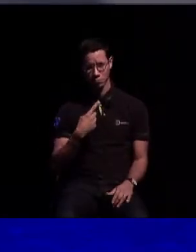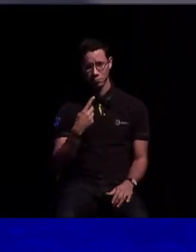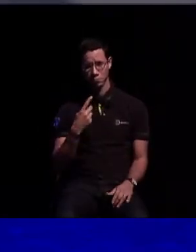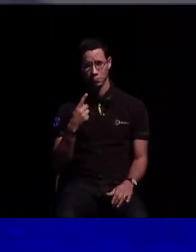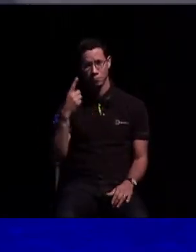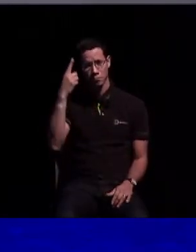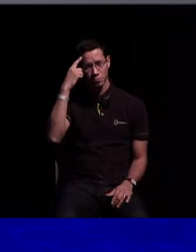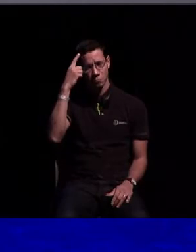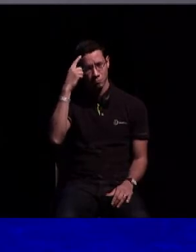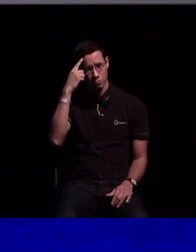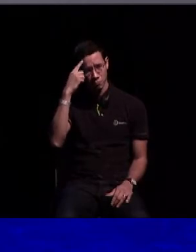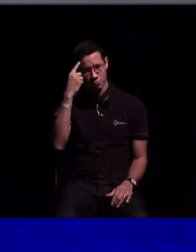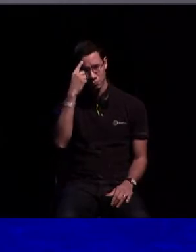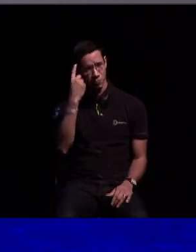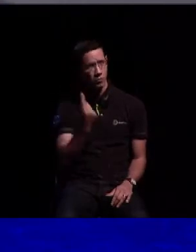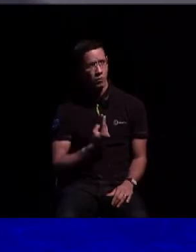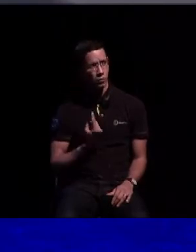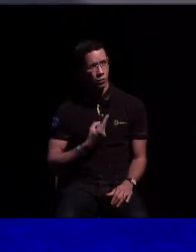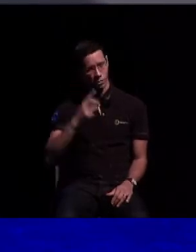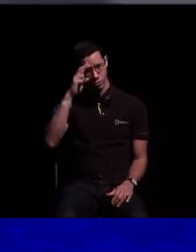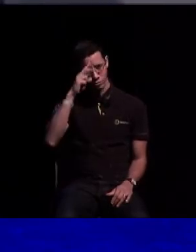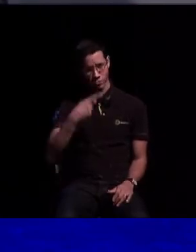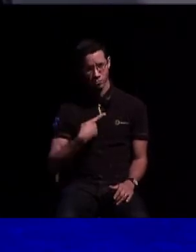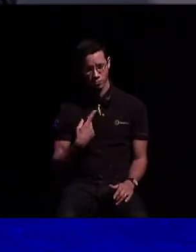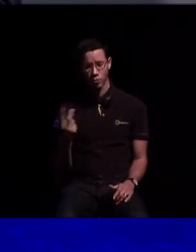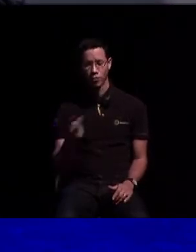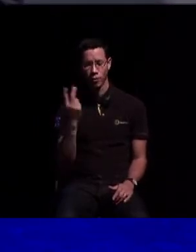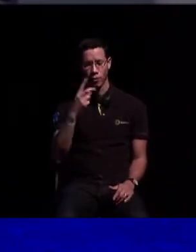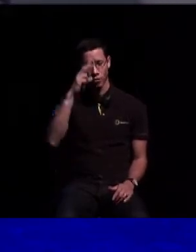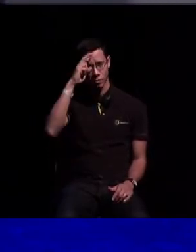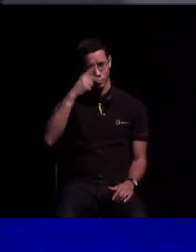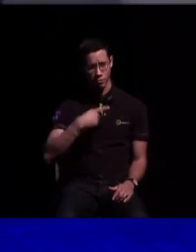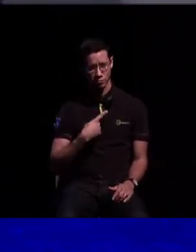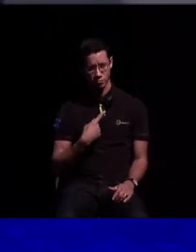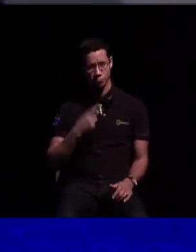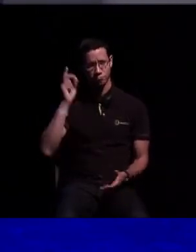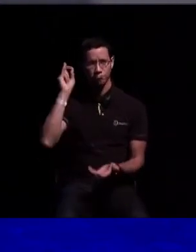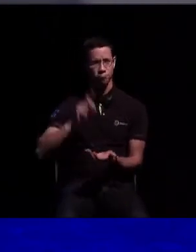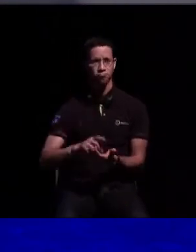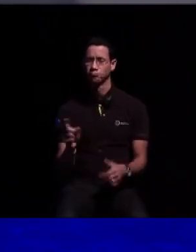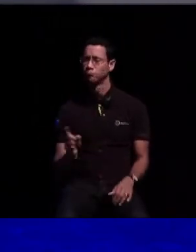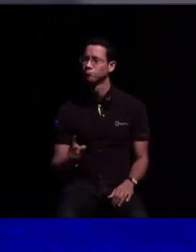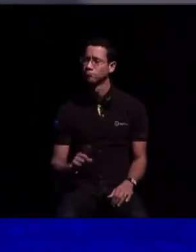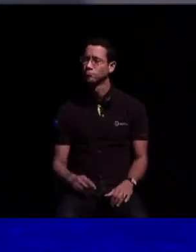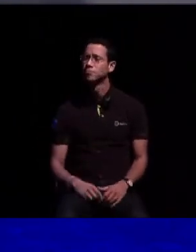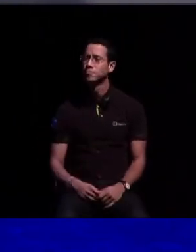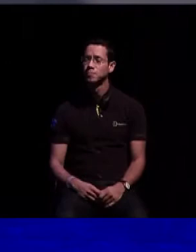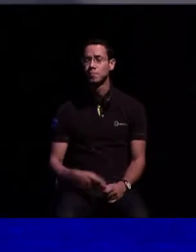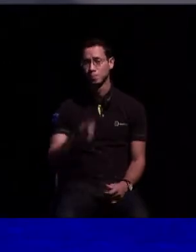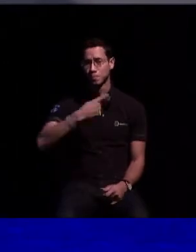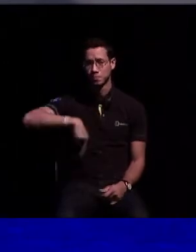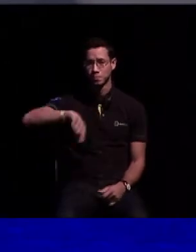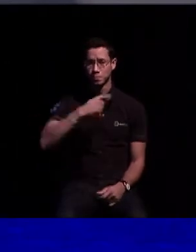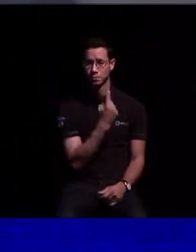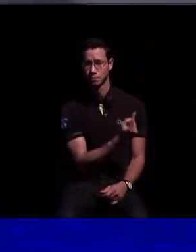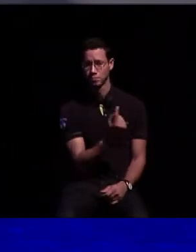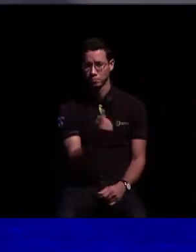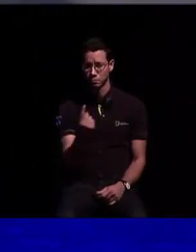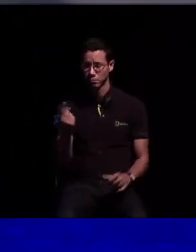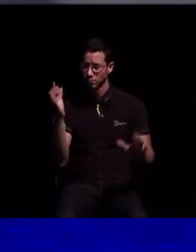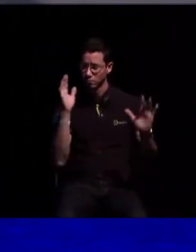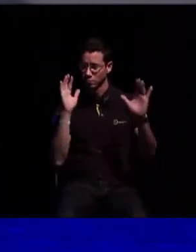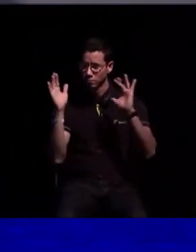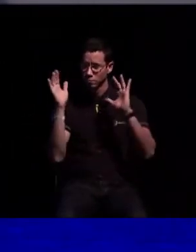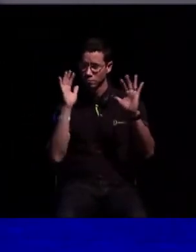como se os valores fossem individuais, o que é, obviamente, uma mentira, né? Porque aí nós, como indivíduos, refletimos